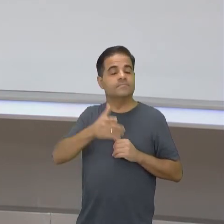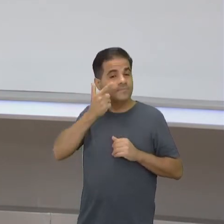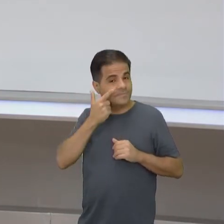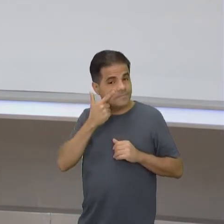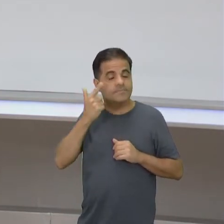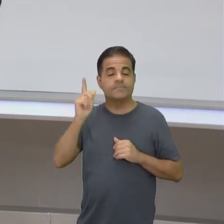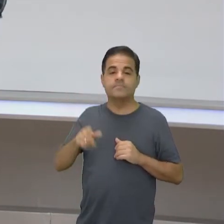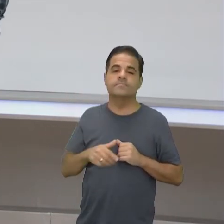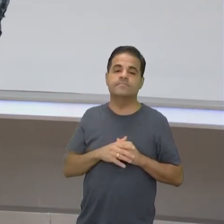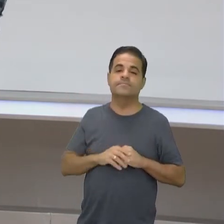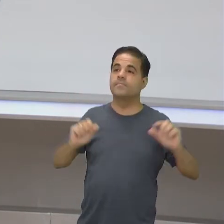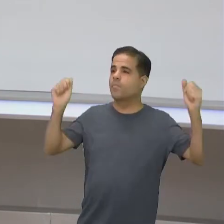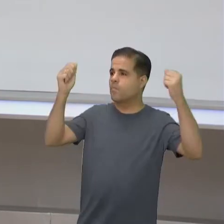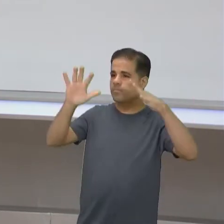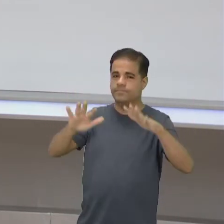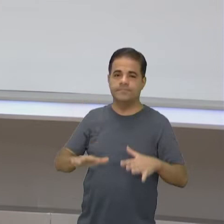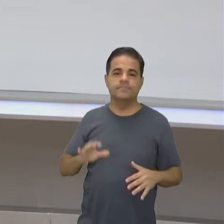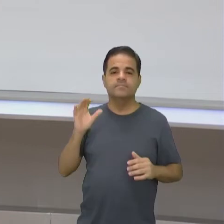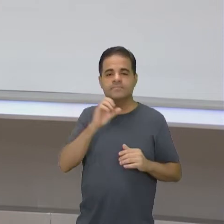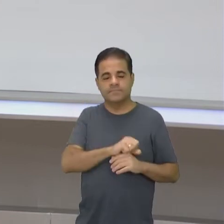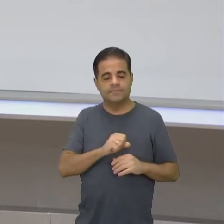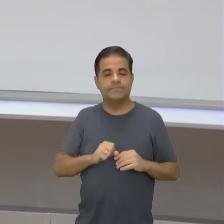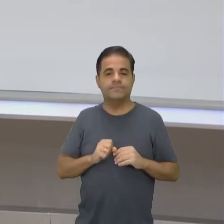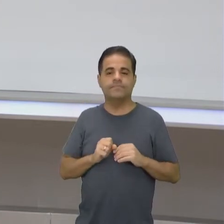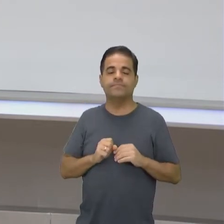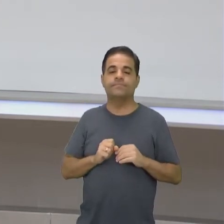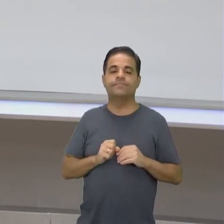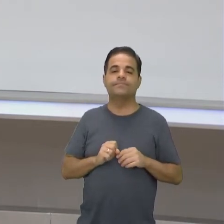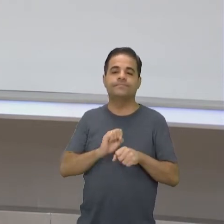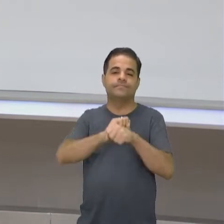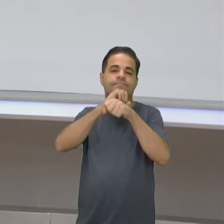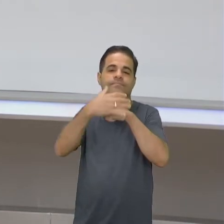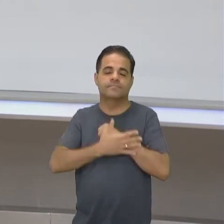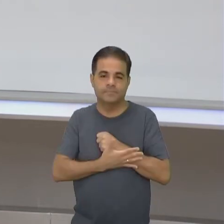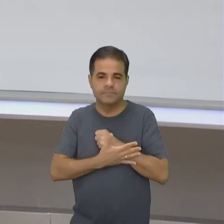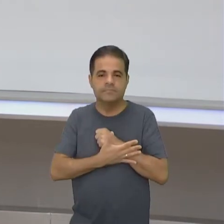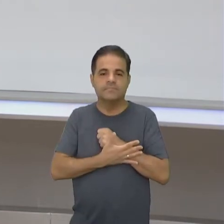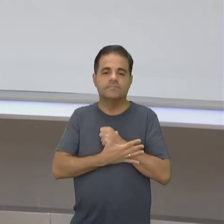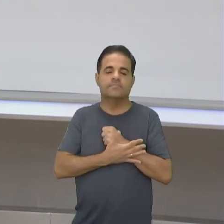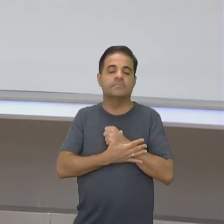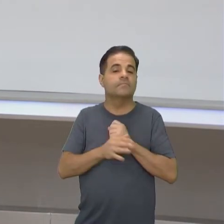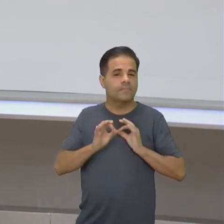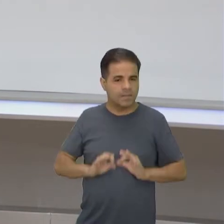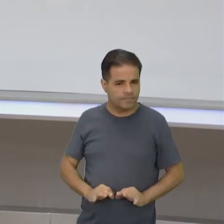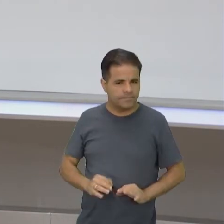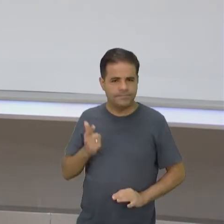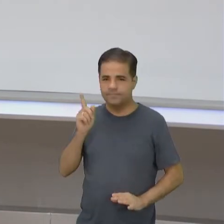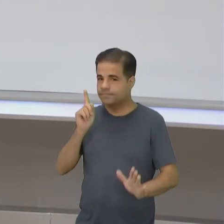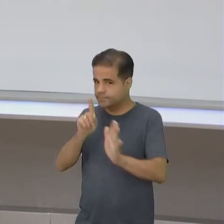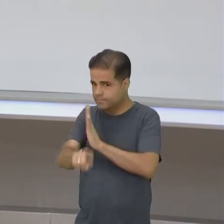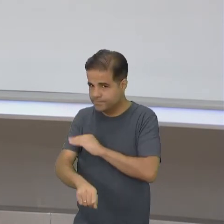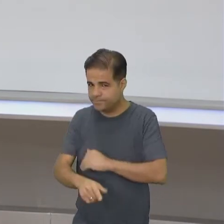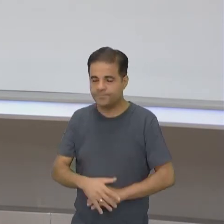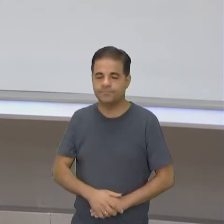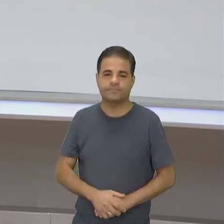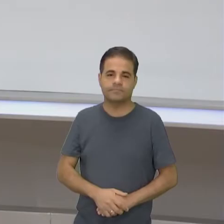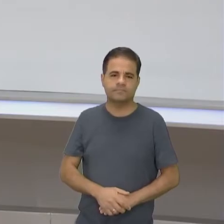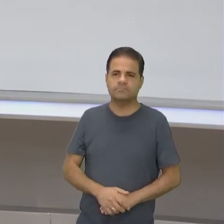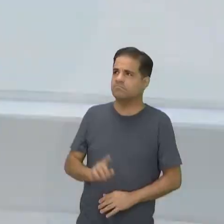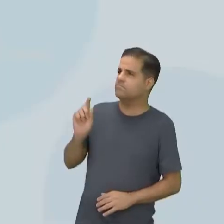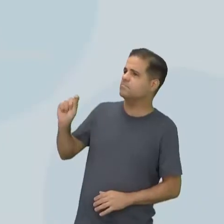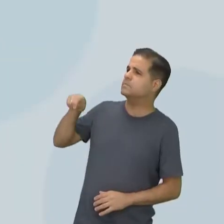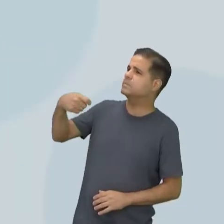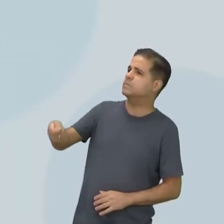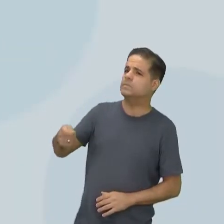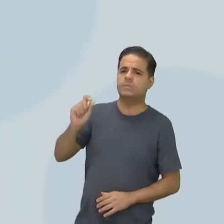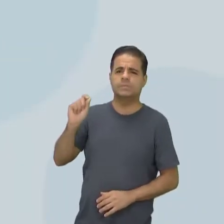uma queda rápida nos casos de Covid. Certo? Mais uma? Olha só aqui. Que é